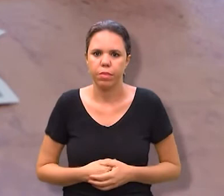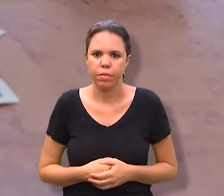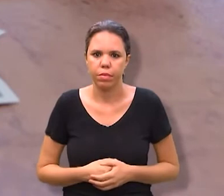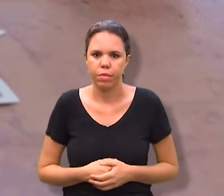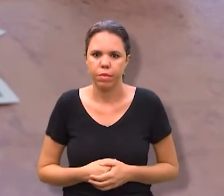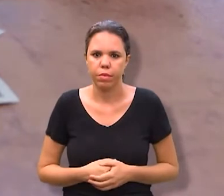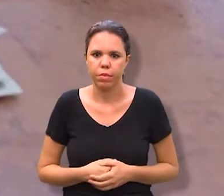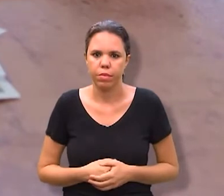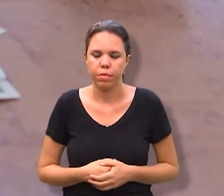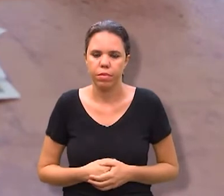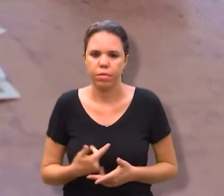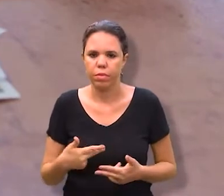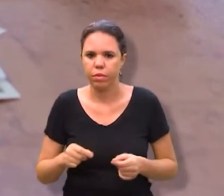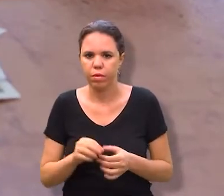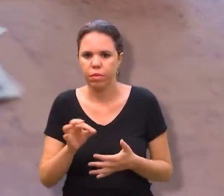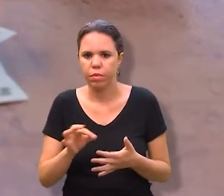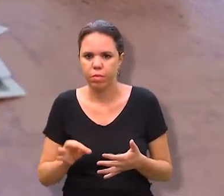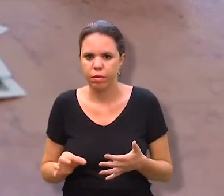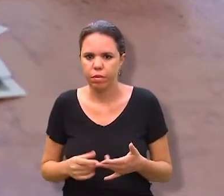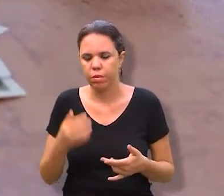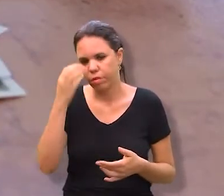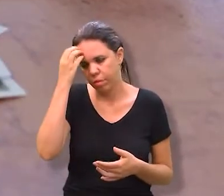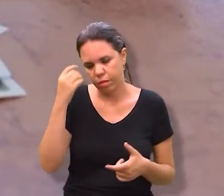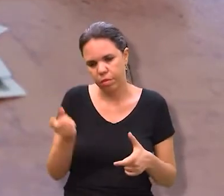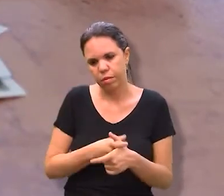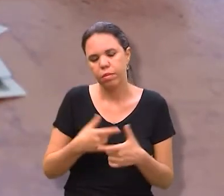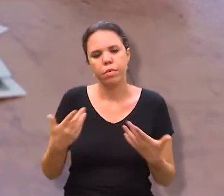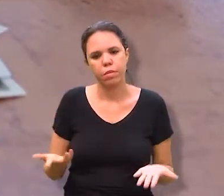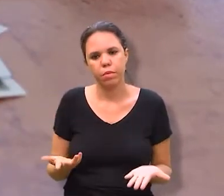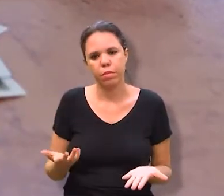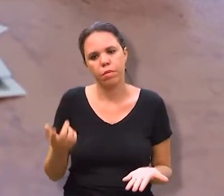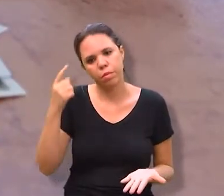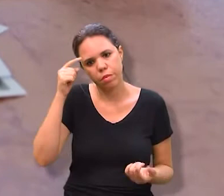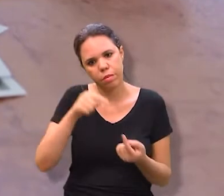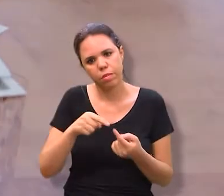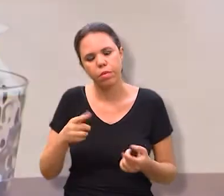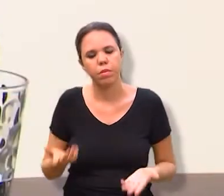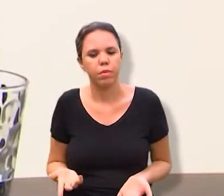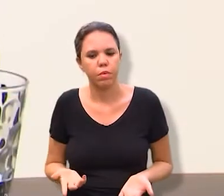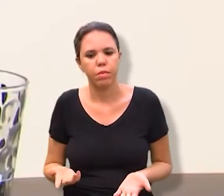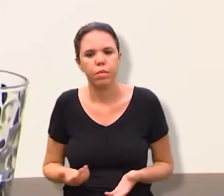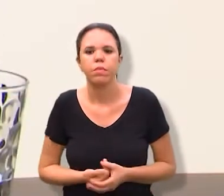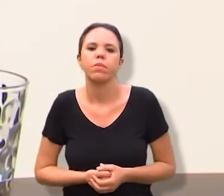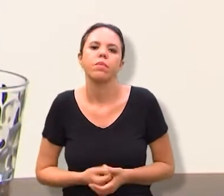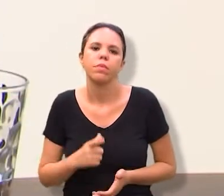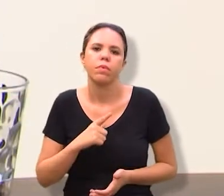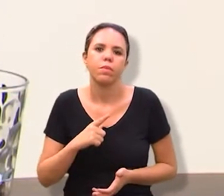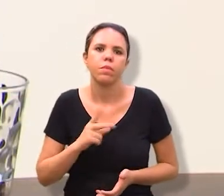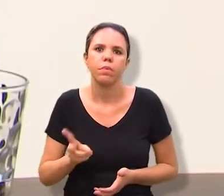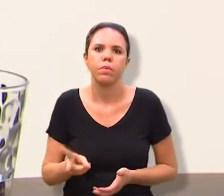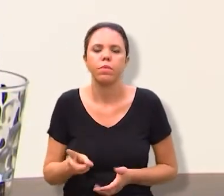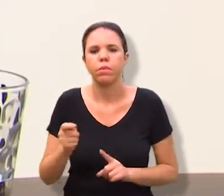X para sonhos, Y para despesas. Esse é o ideal, né, Michel? Esse é o ideal,